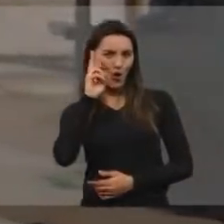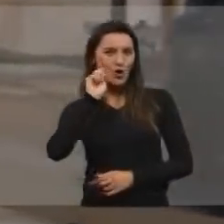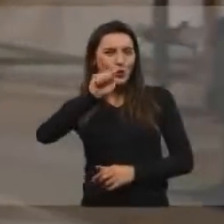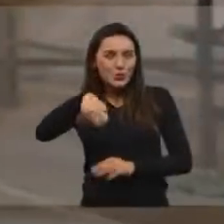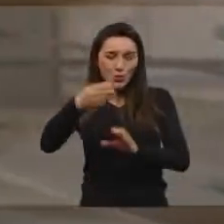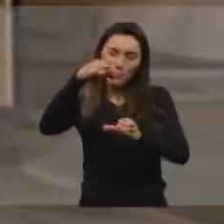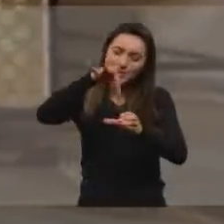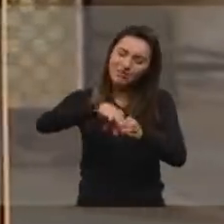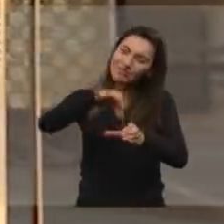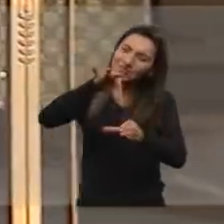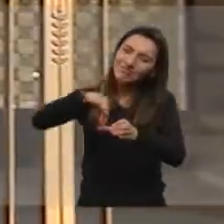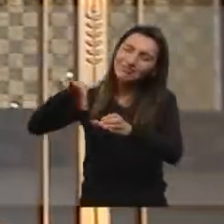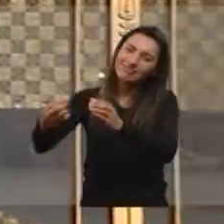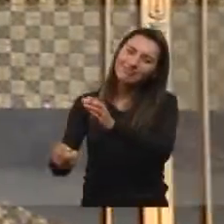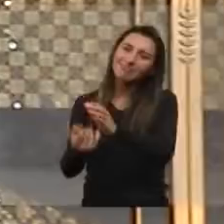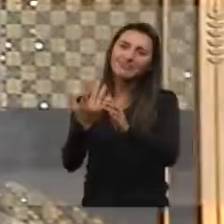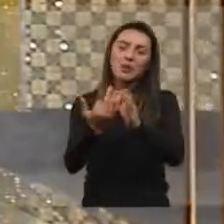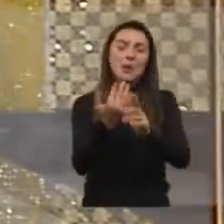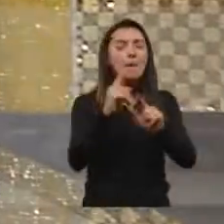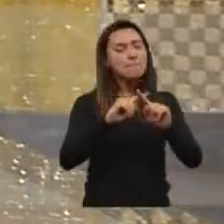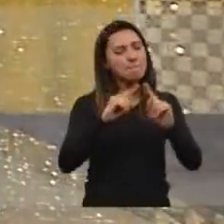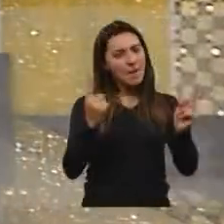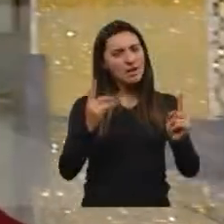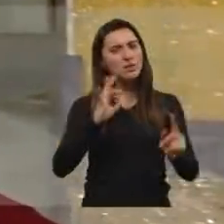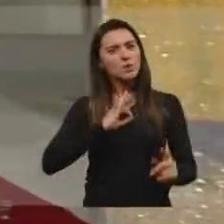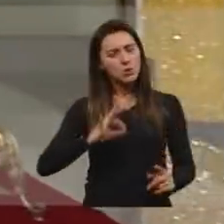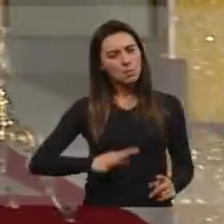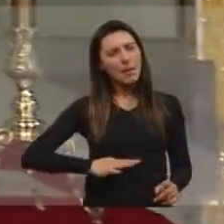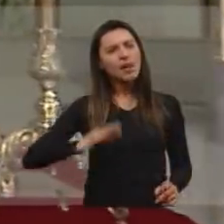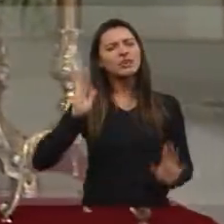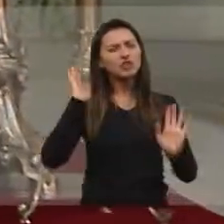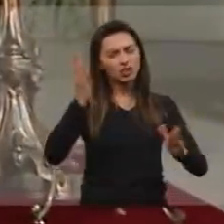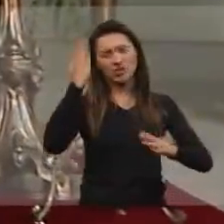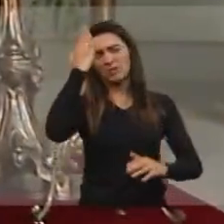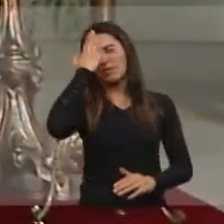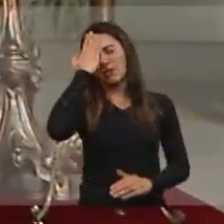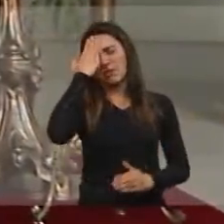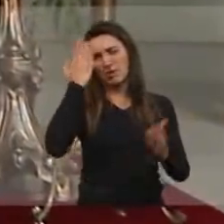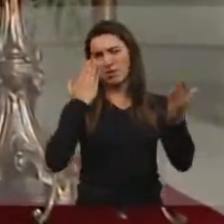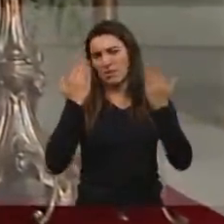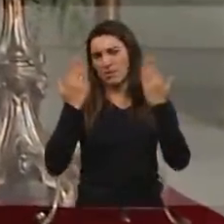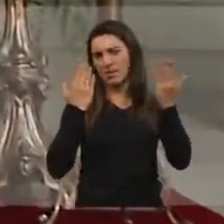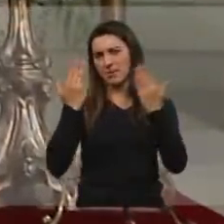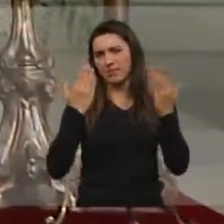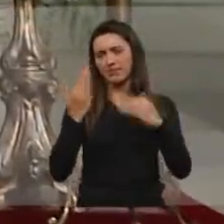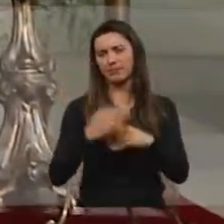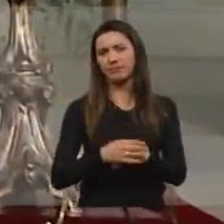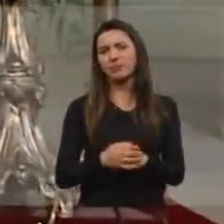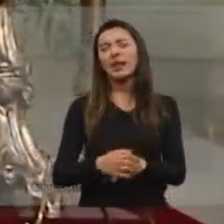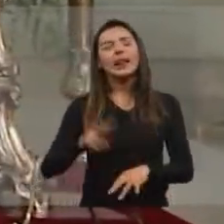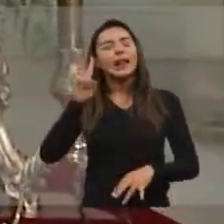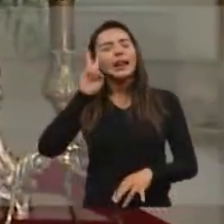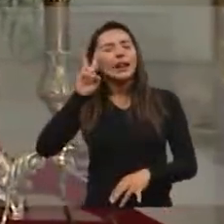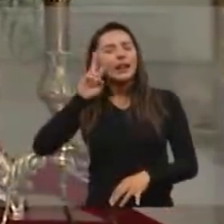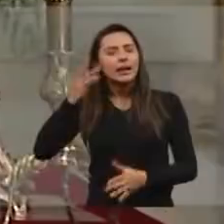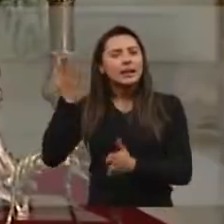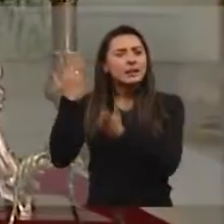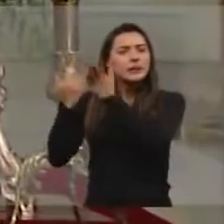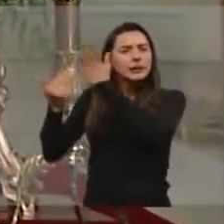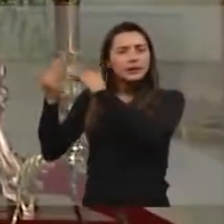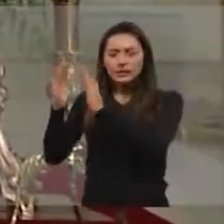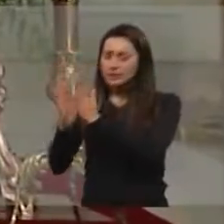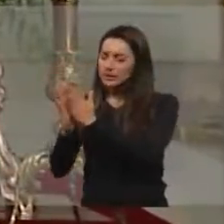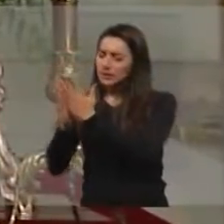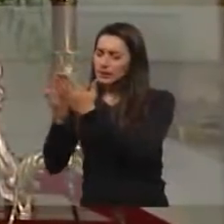desde o início já interpretavam assim você lembra aqui no genesis oi